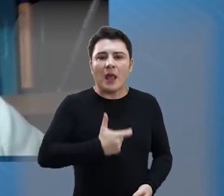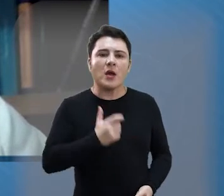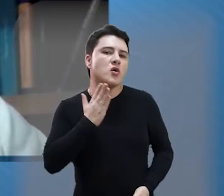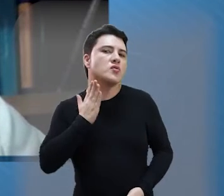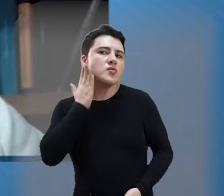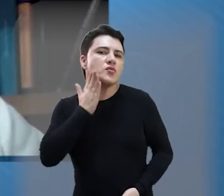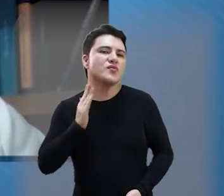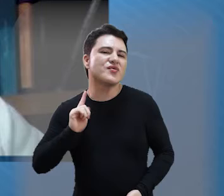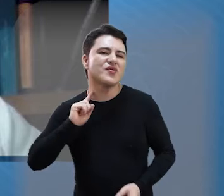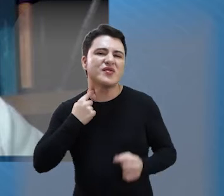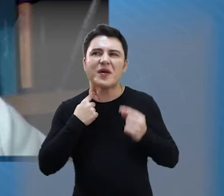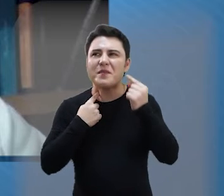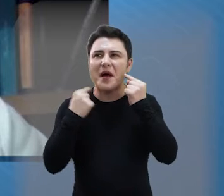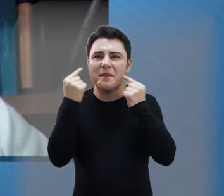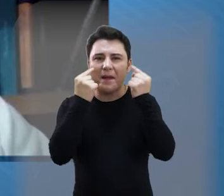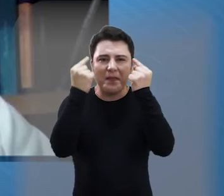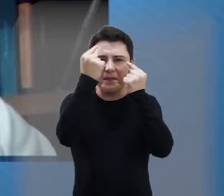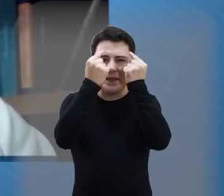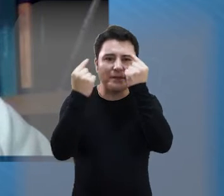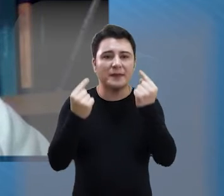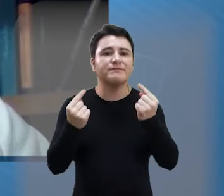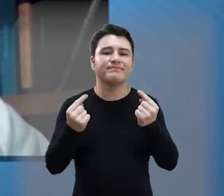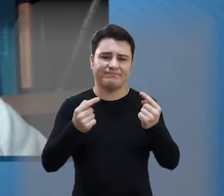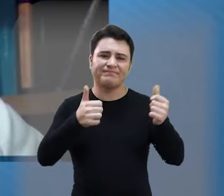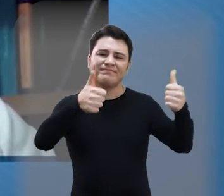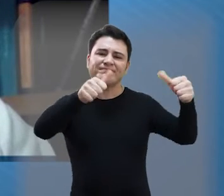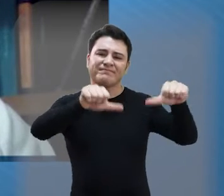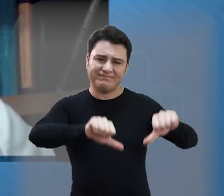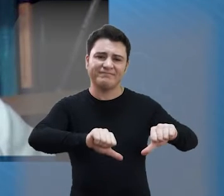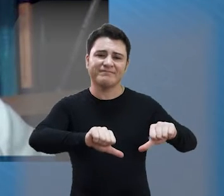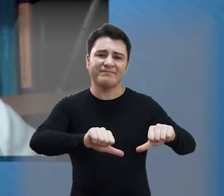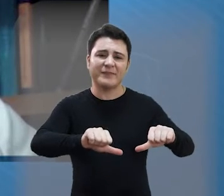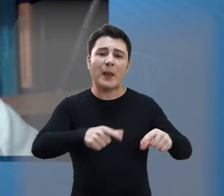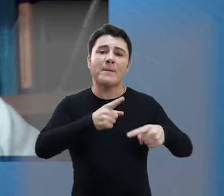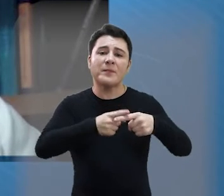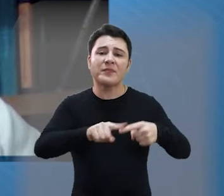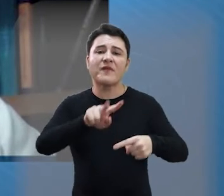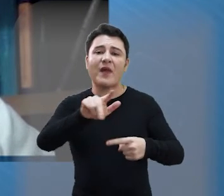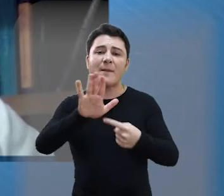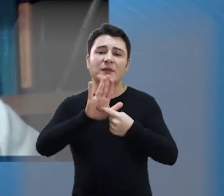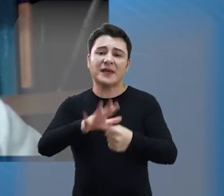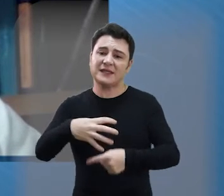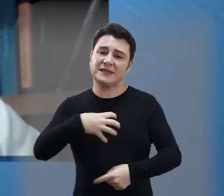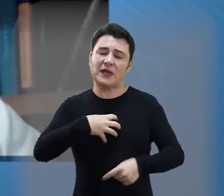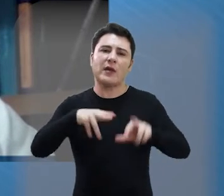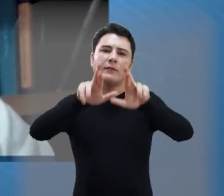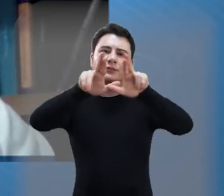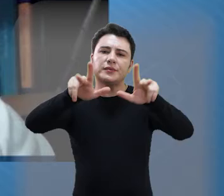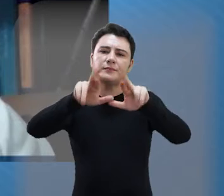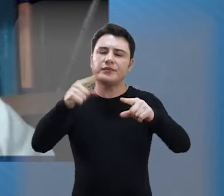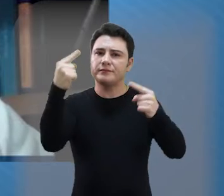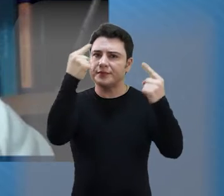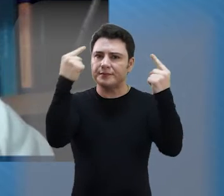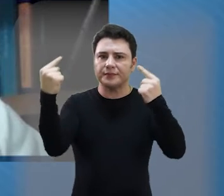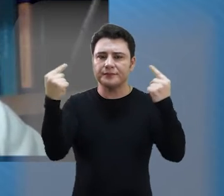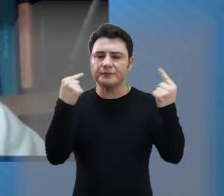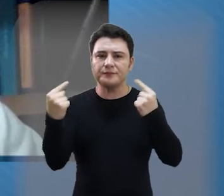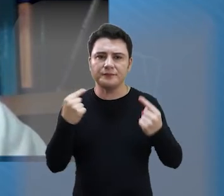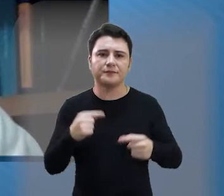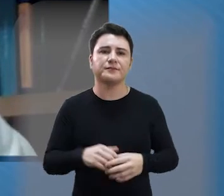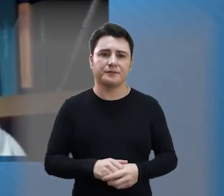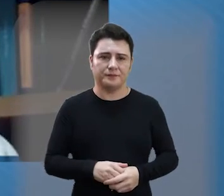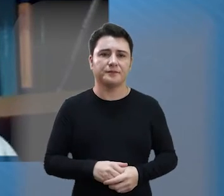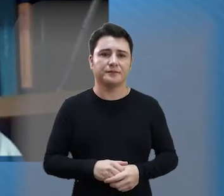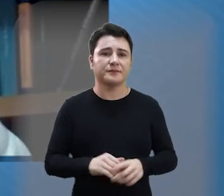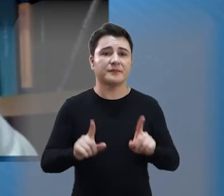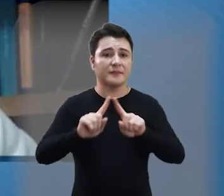ela siga uma orientação dessa, tá? Fatalmente, essa mancha vai piorar, vai piorar em lugares e, assim, aí